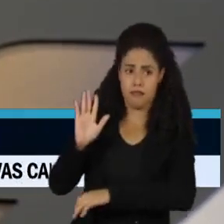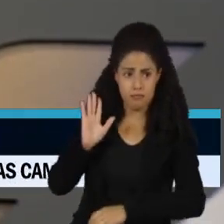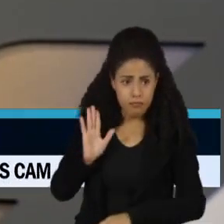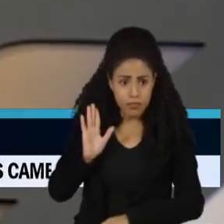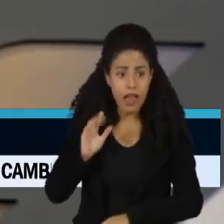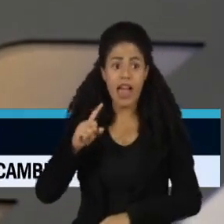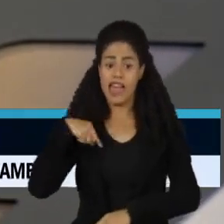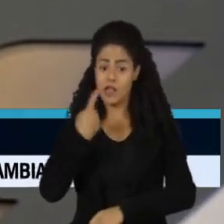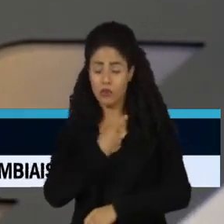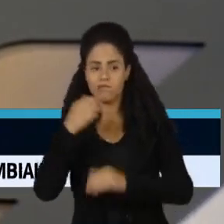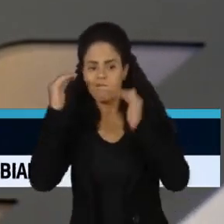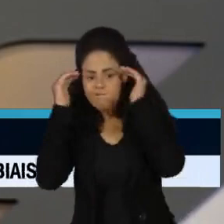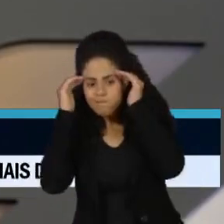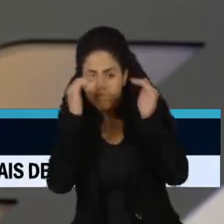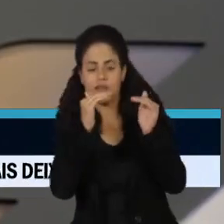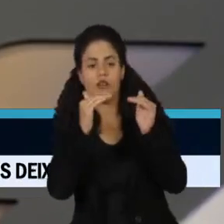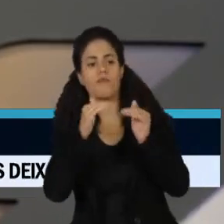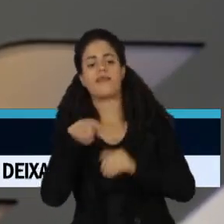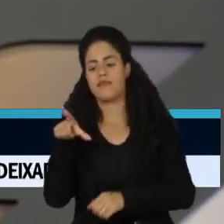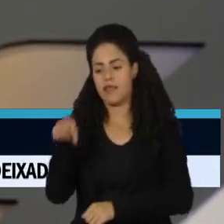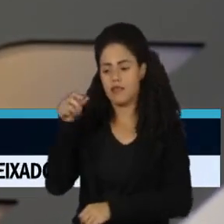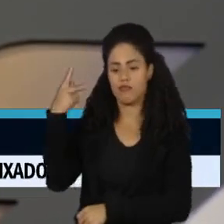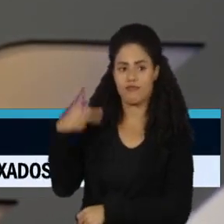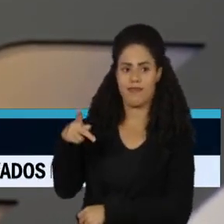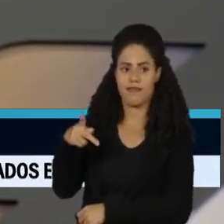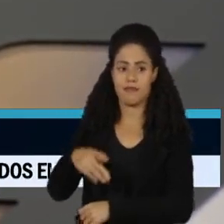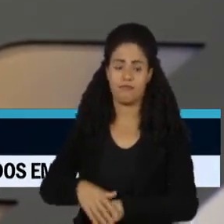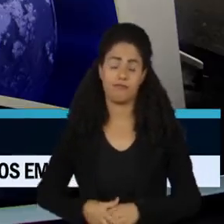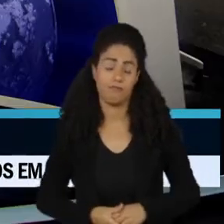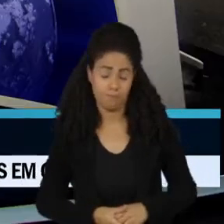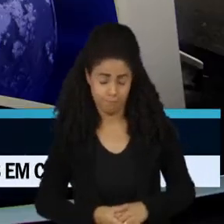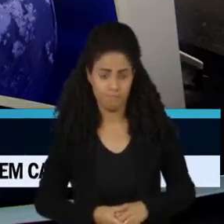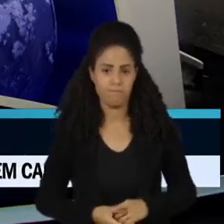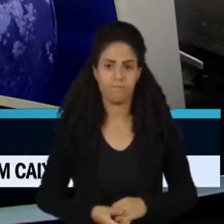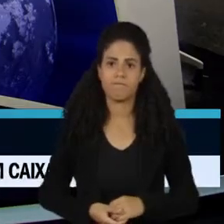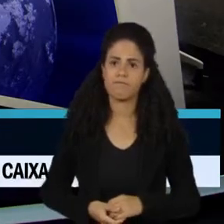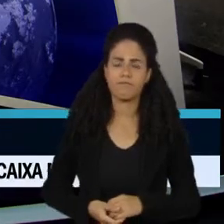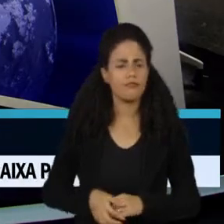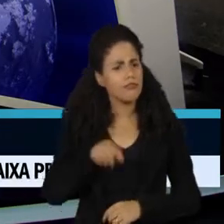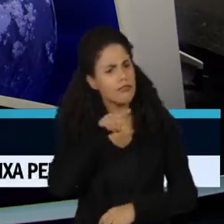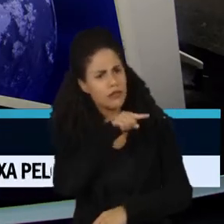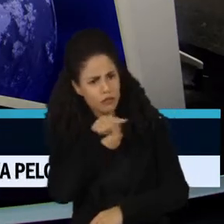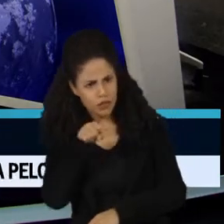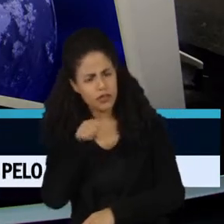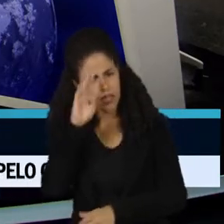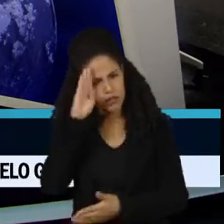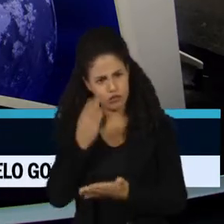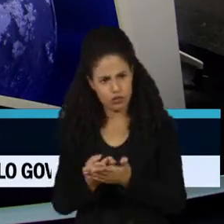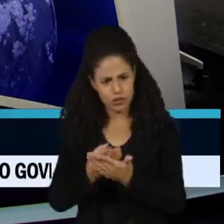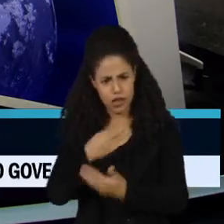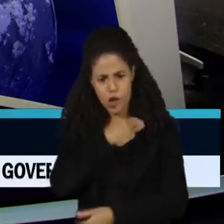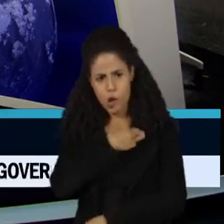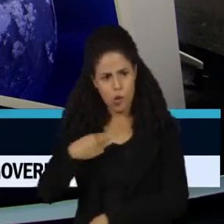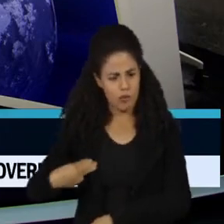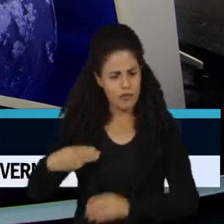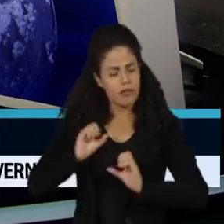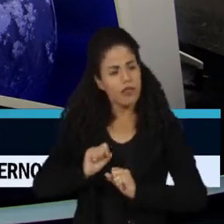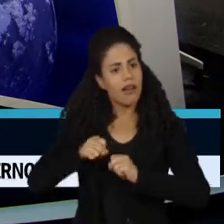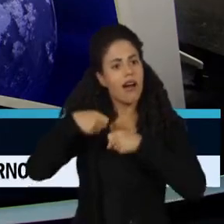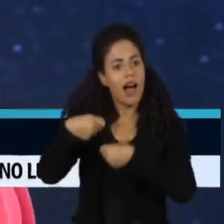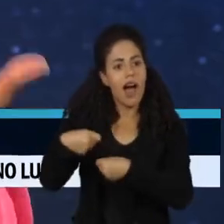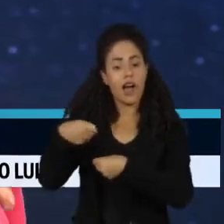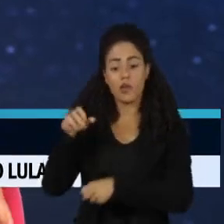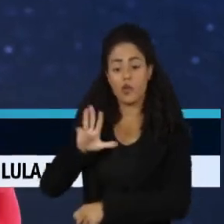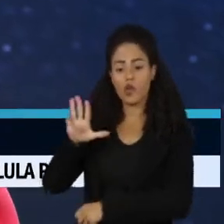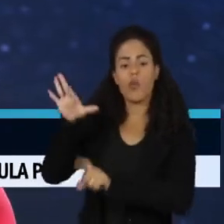obedecerem essa Constituição e respeitarem o resultado da eleição de que o ministro da Defesa do governo